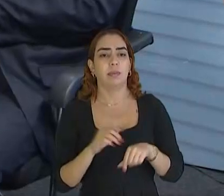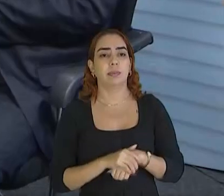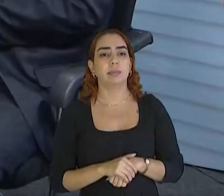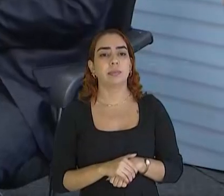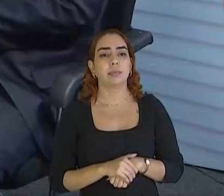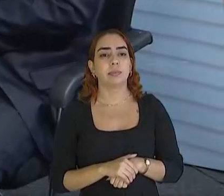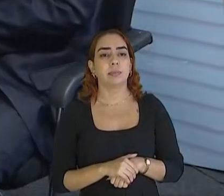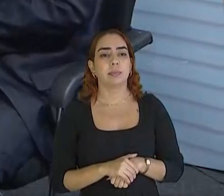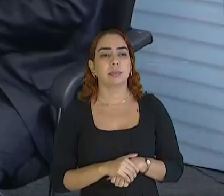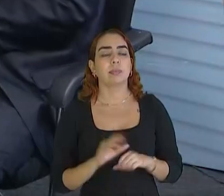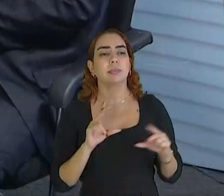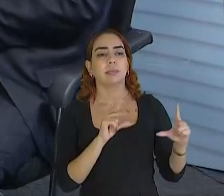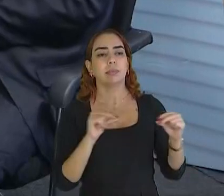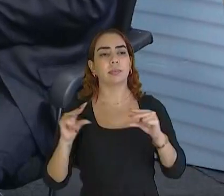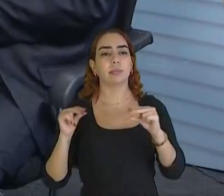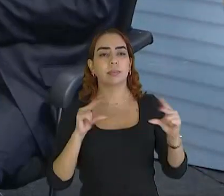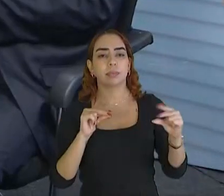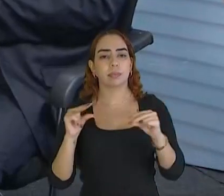O texto da lei, o Brasil precisa enfraquecer o tráfico.